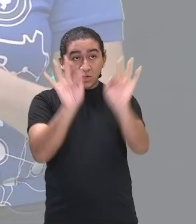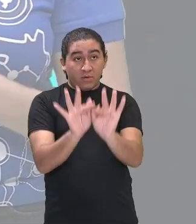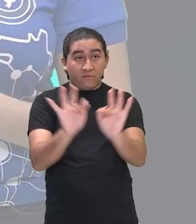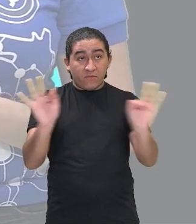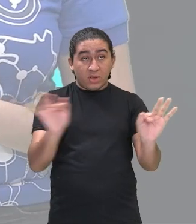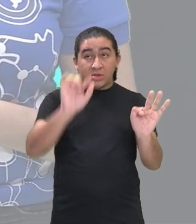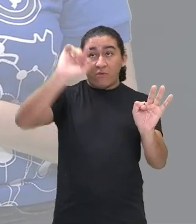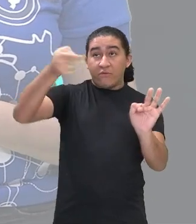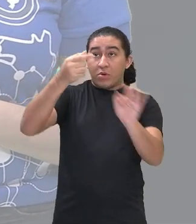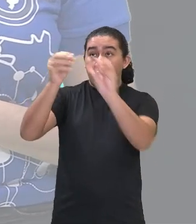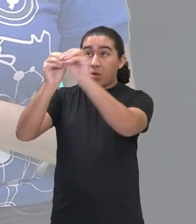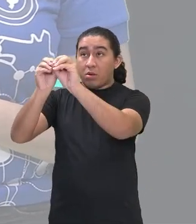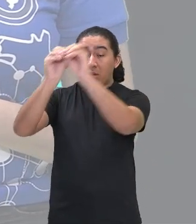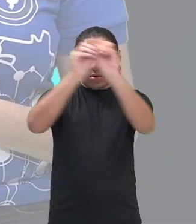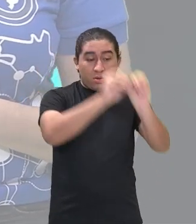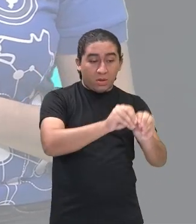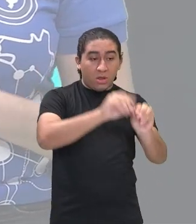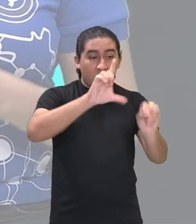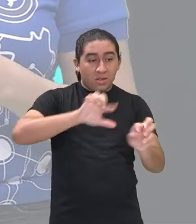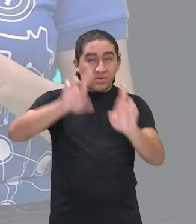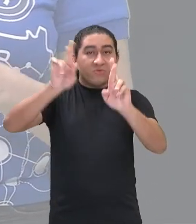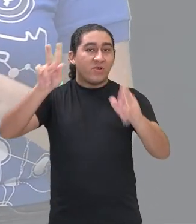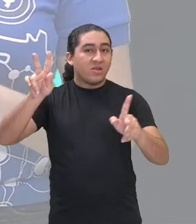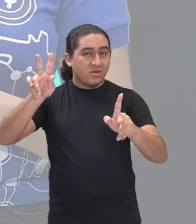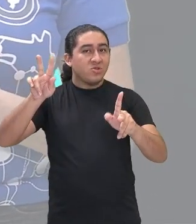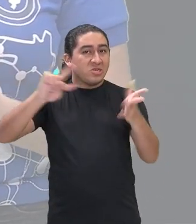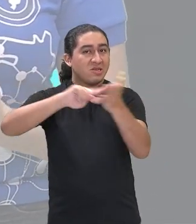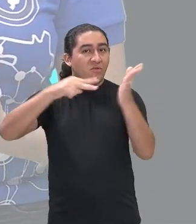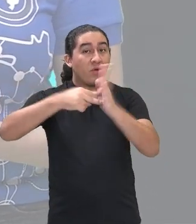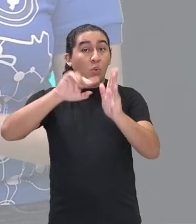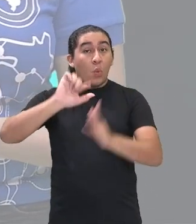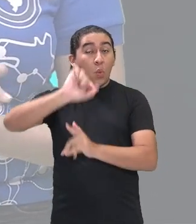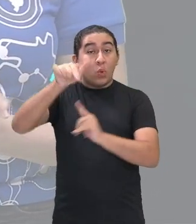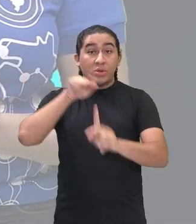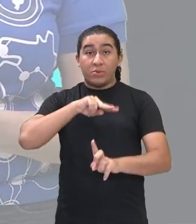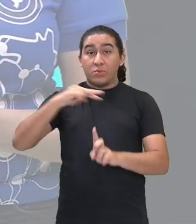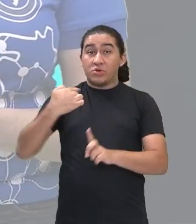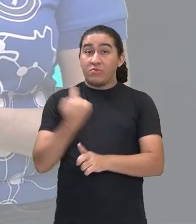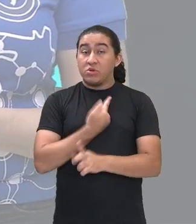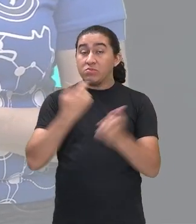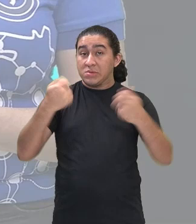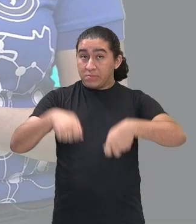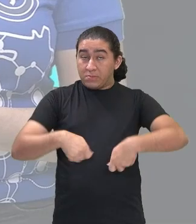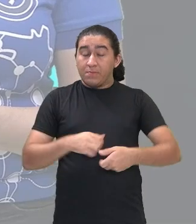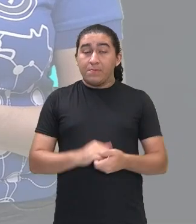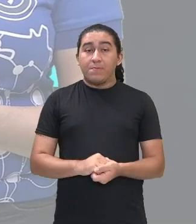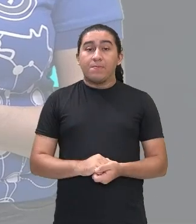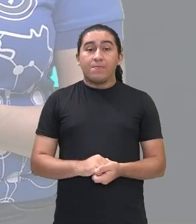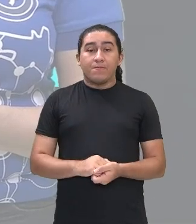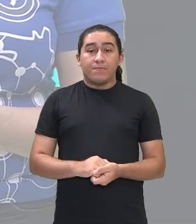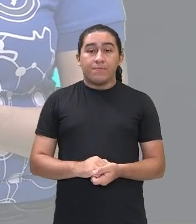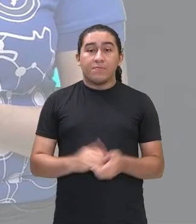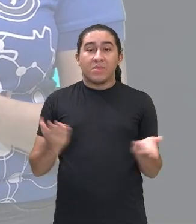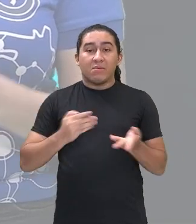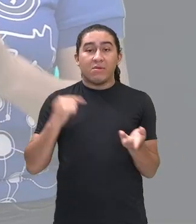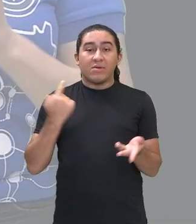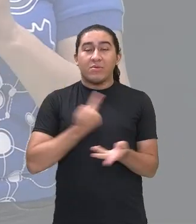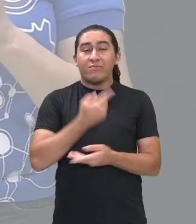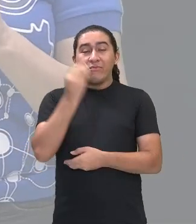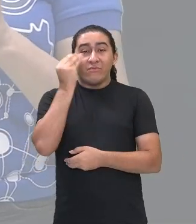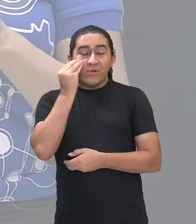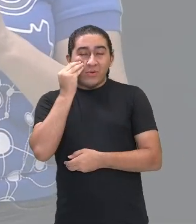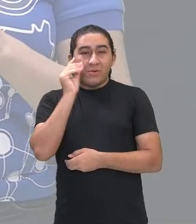muda completamente o sentido, né? Outra visão que nós temos. Então, a gente agora vai assistir